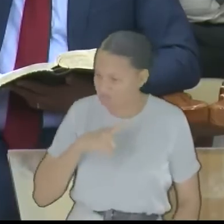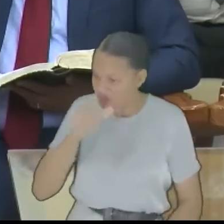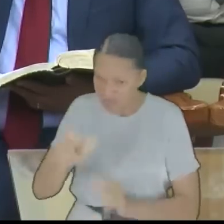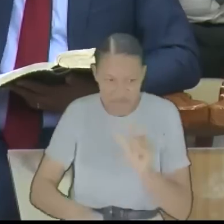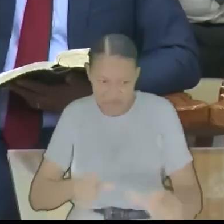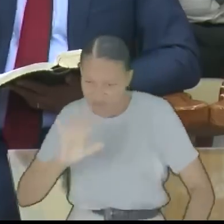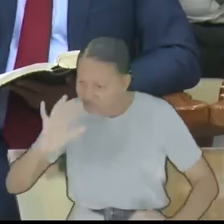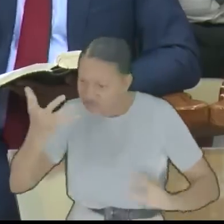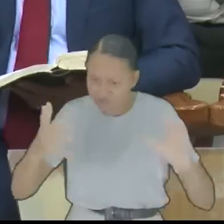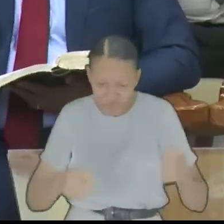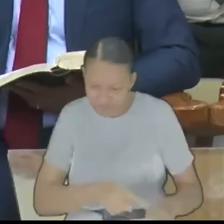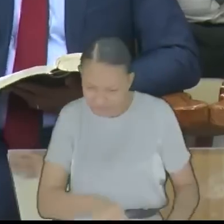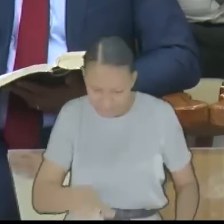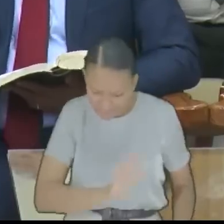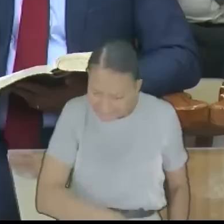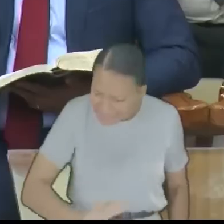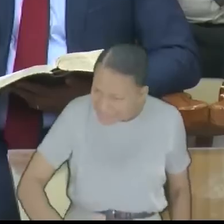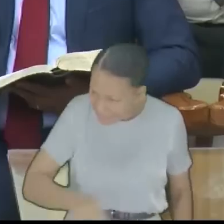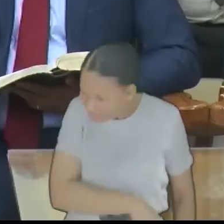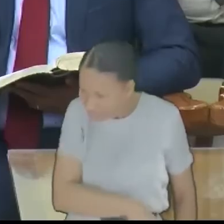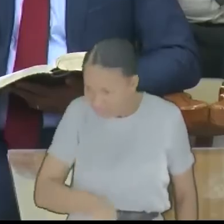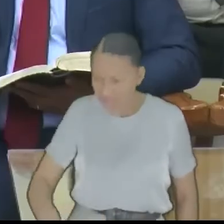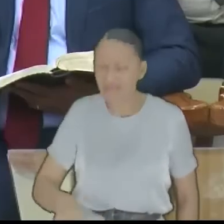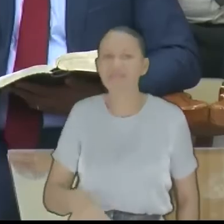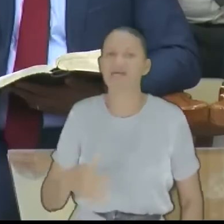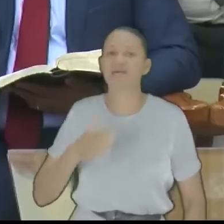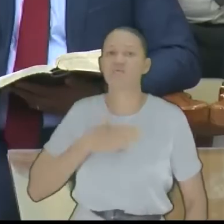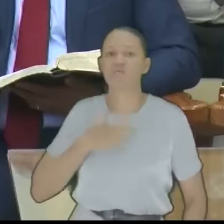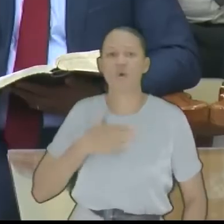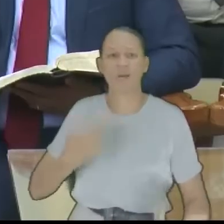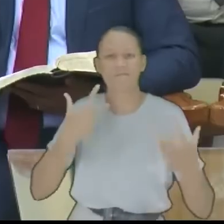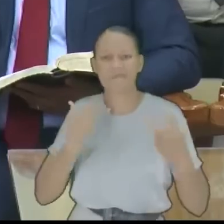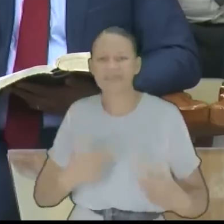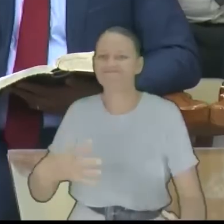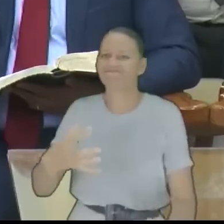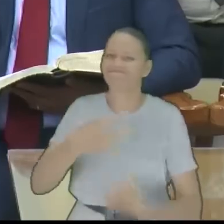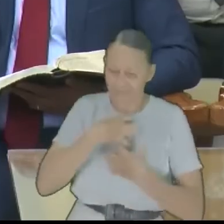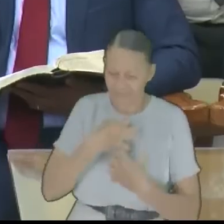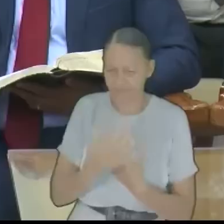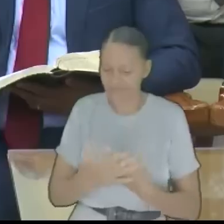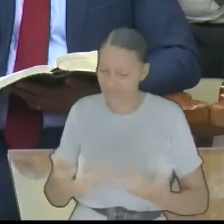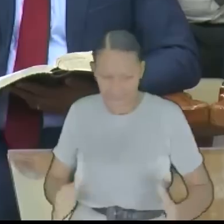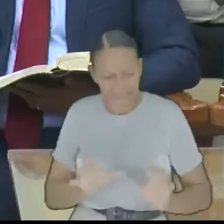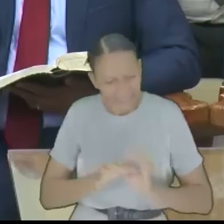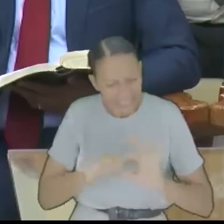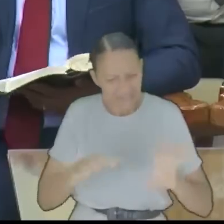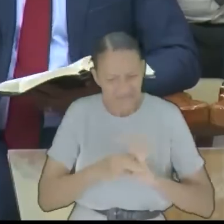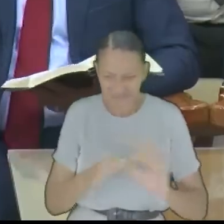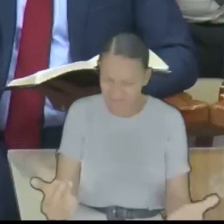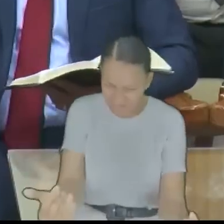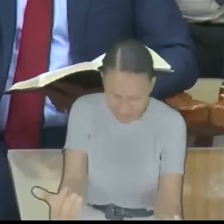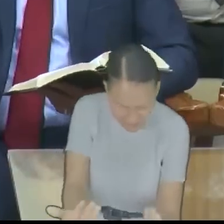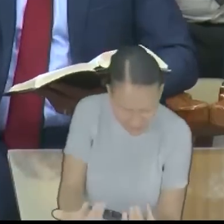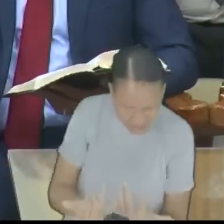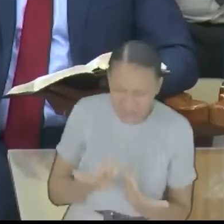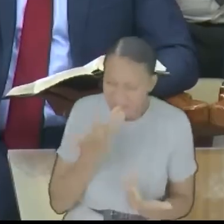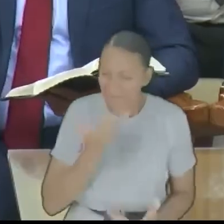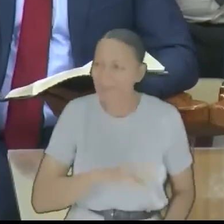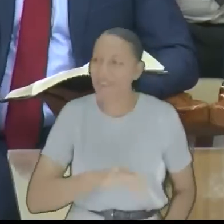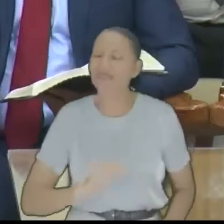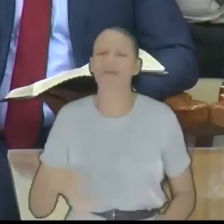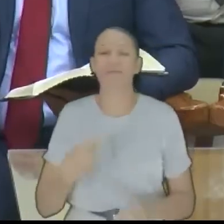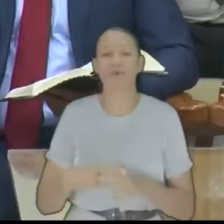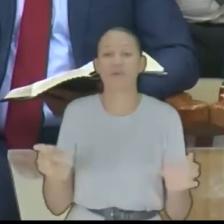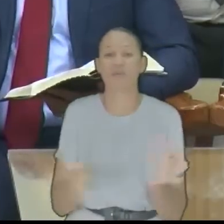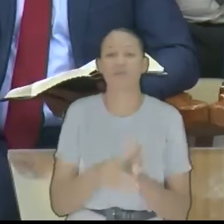quem fizer mal a um desses pequeninos, foi a mim que fez o mal. e disse: deixai vir a mim as criancinhas,